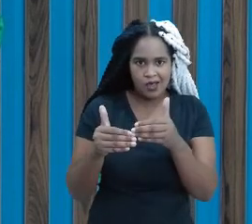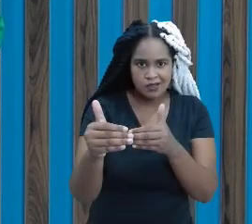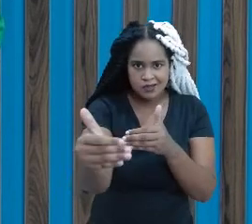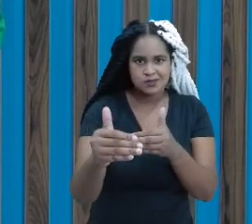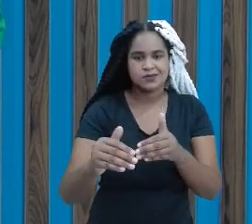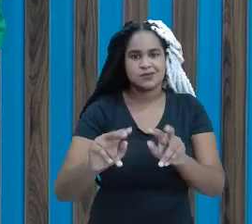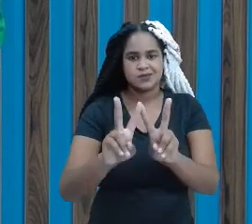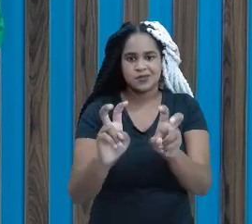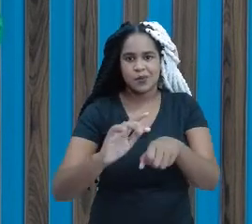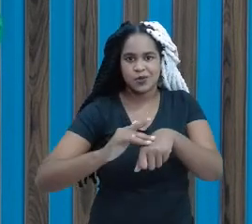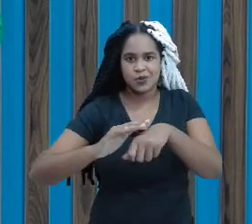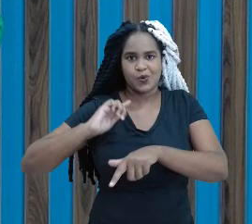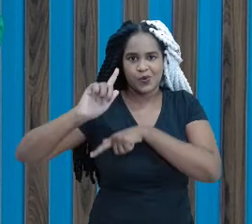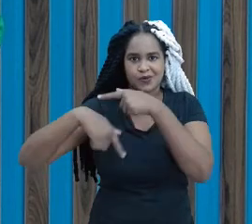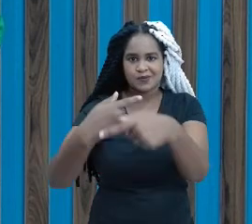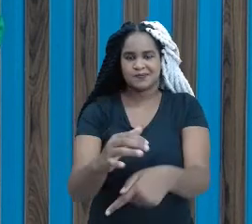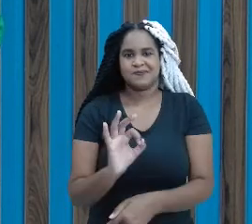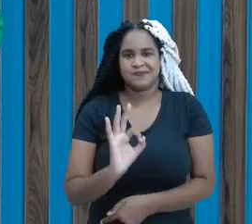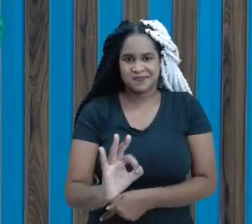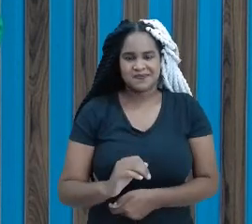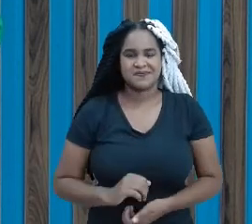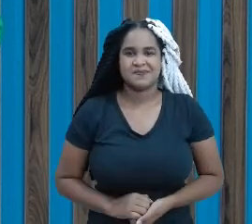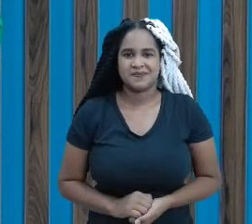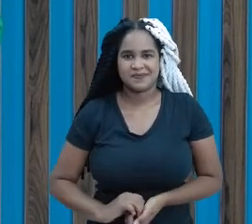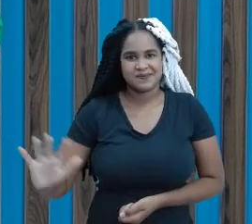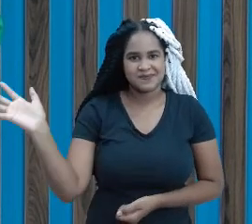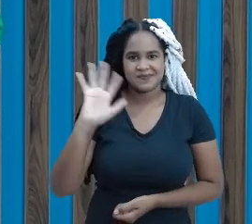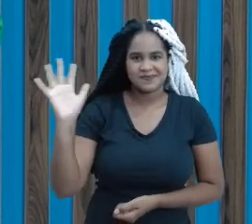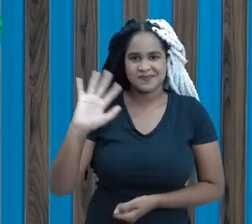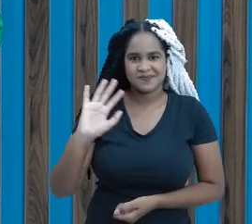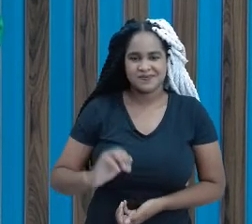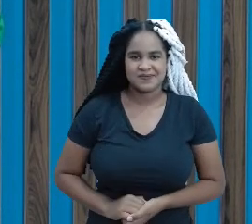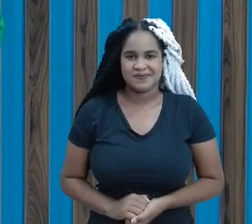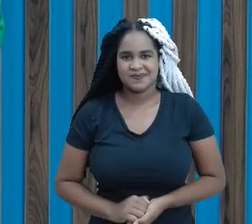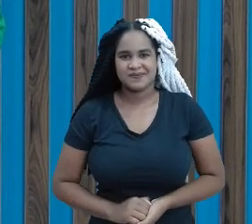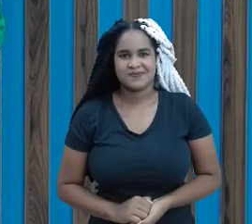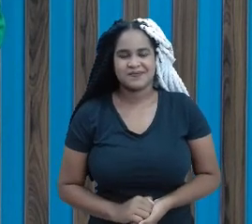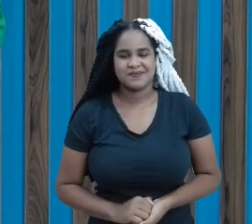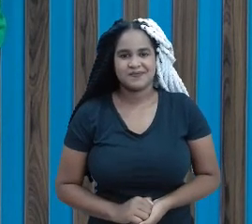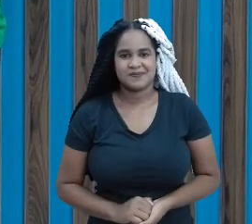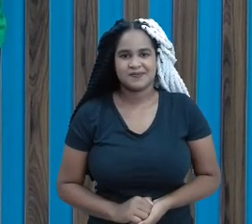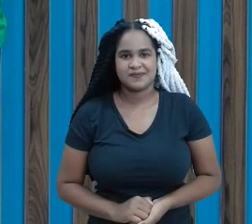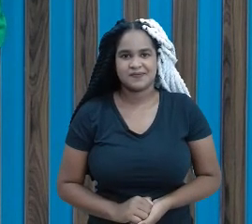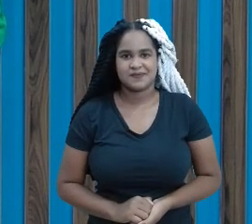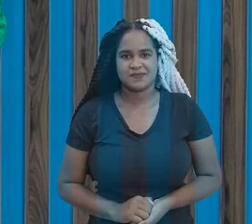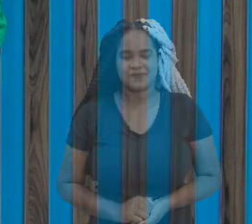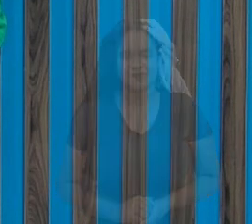doenças hereditárias, tá bom? Até lá, tchau, tchau.